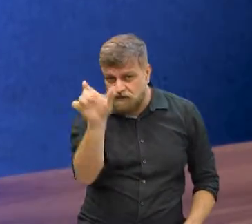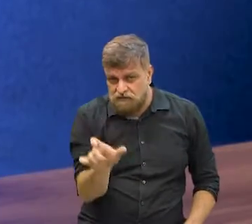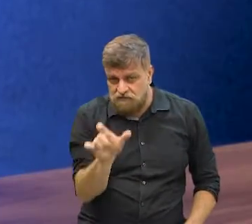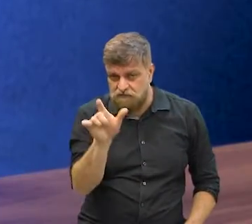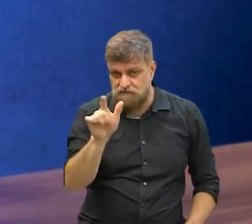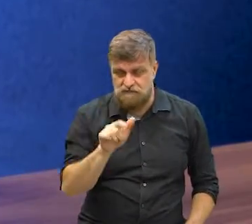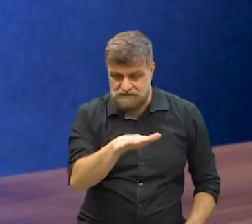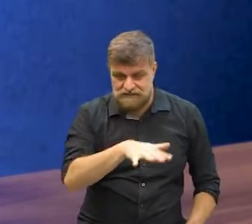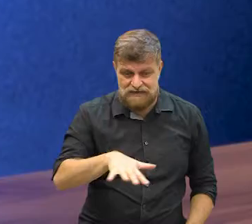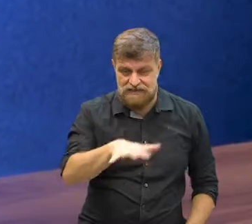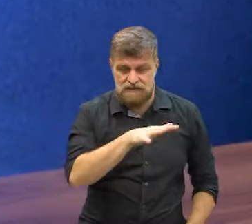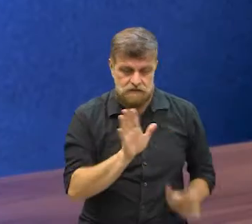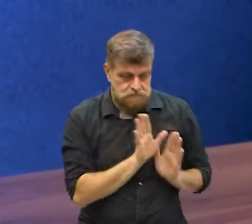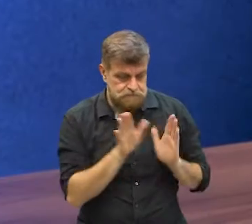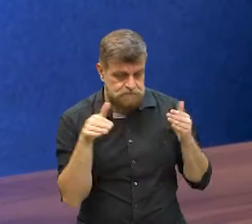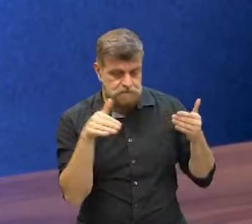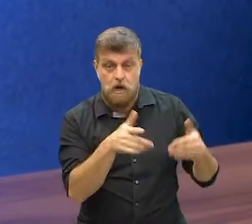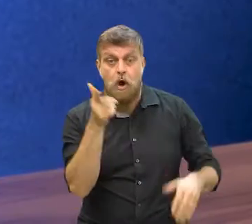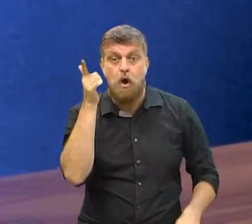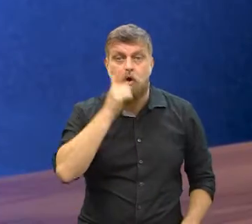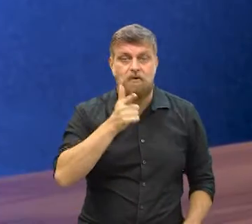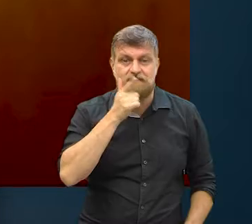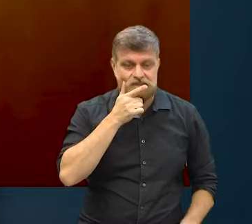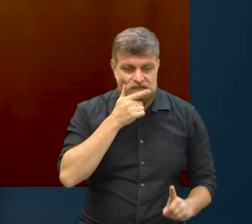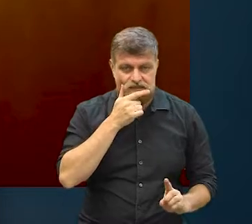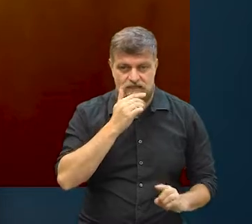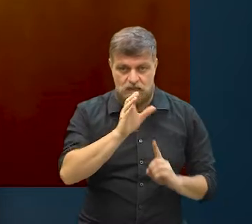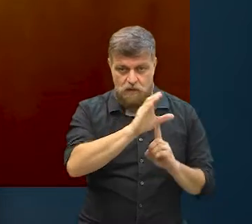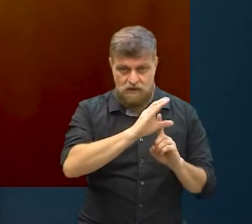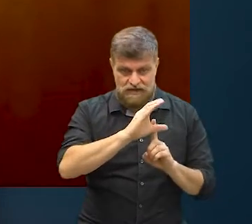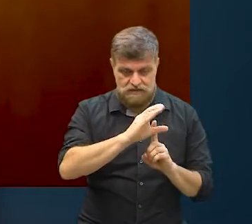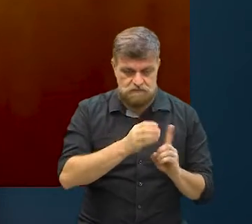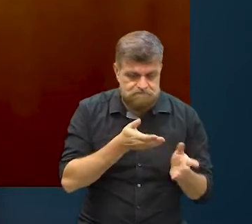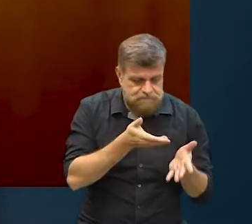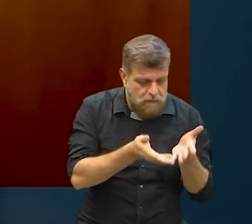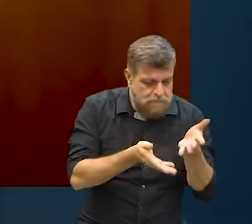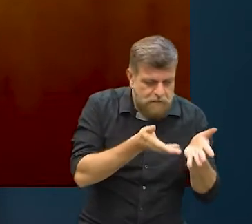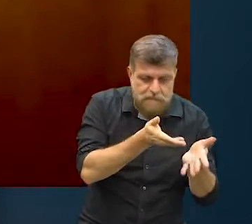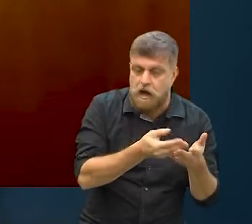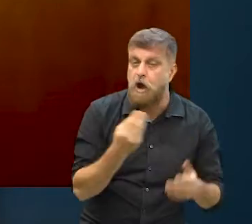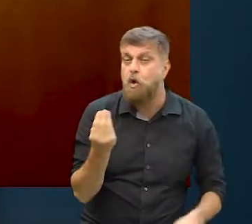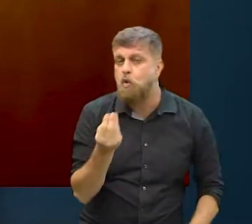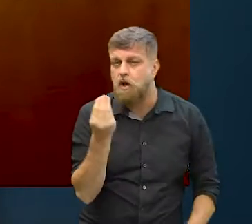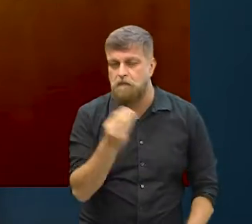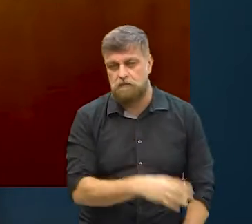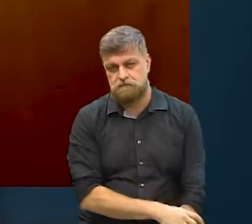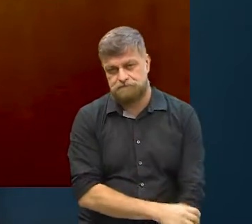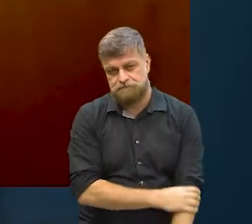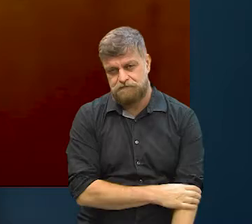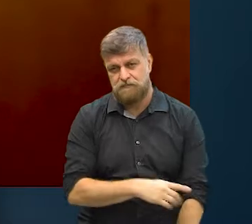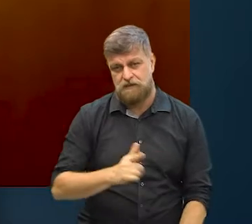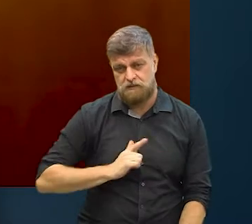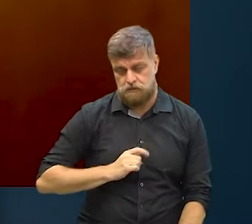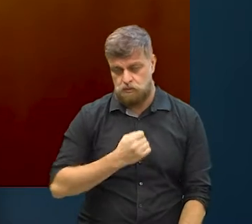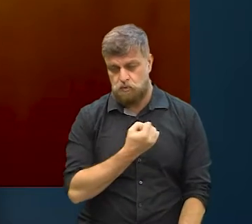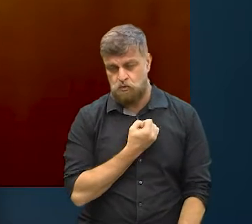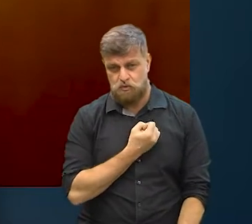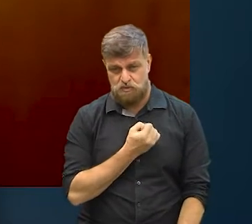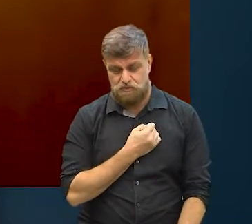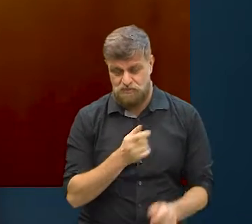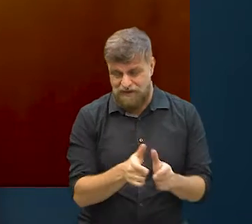você, do ponto de vista do negócio, conquistar esse cliente? Então, na verdade, como eu já tinha uma demanda grande,